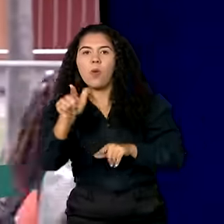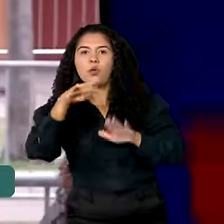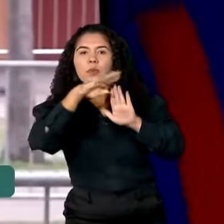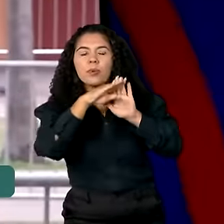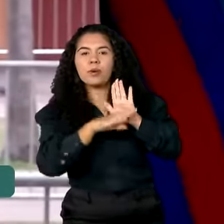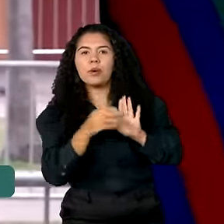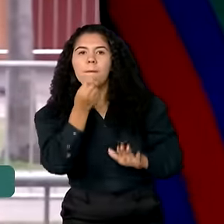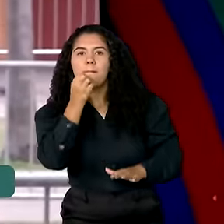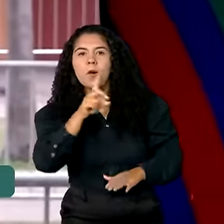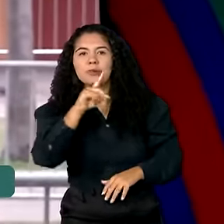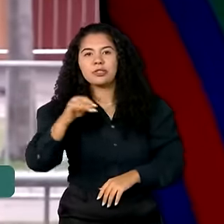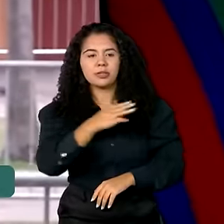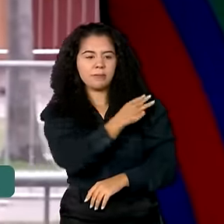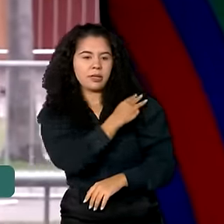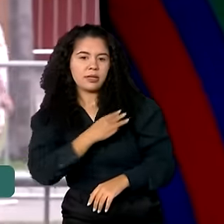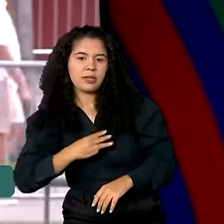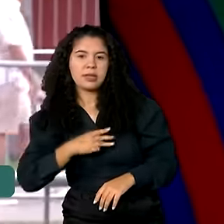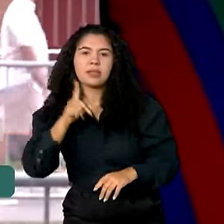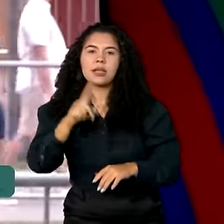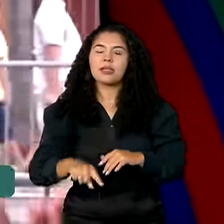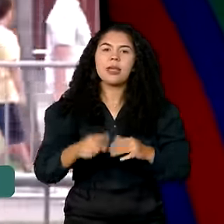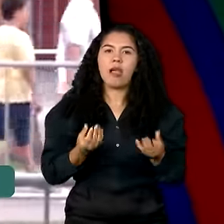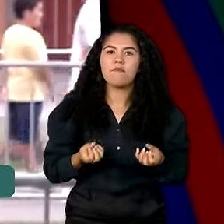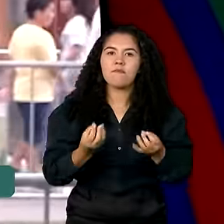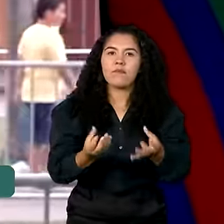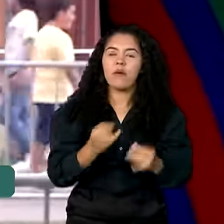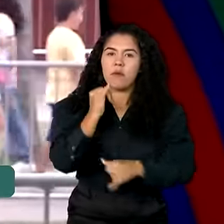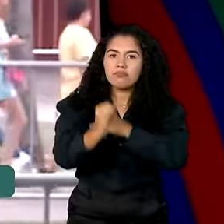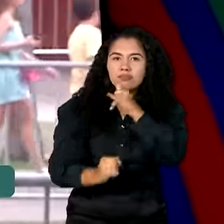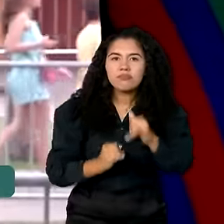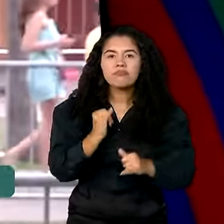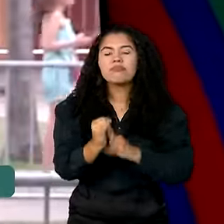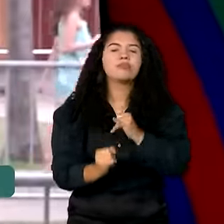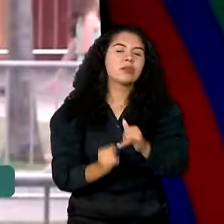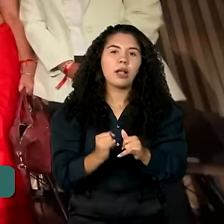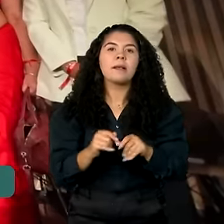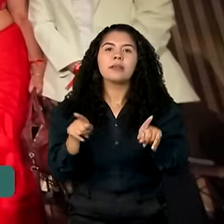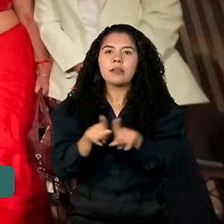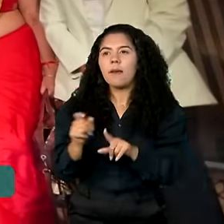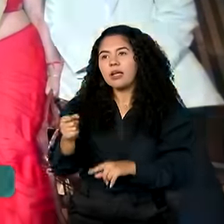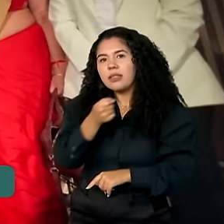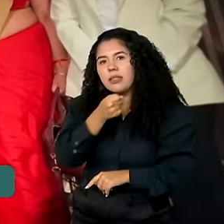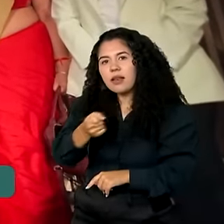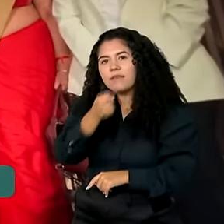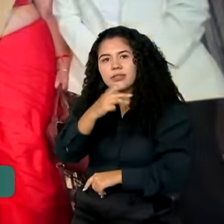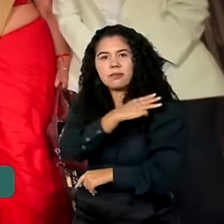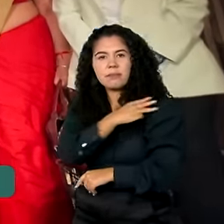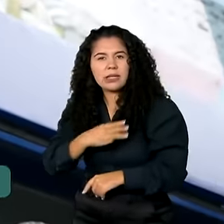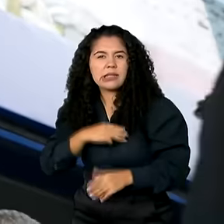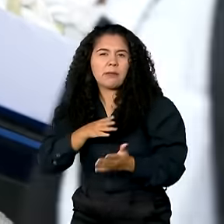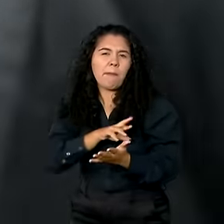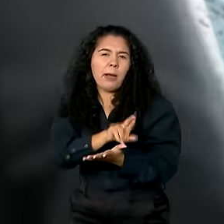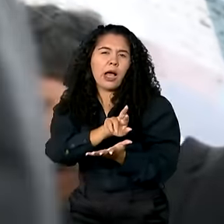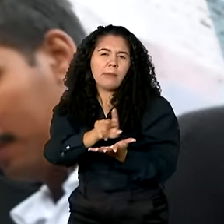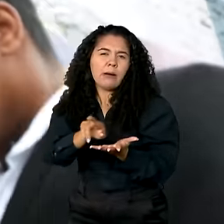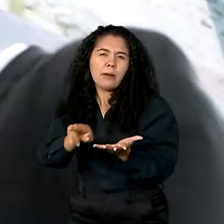aqui no fórum a gente está chamando de Giro Social, também estamos entrevistando os ministros.